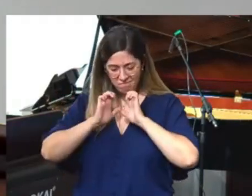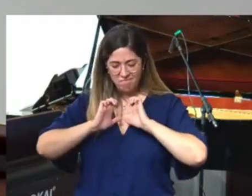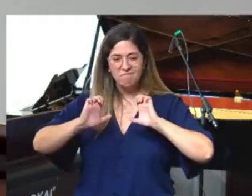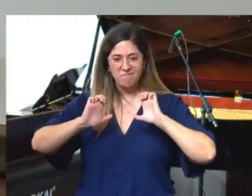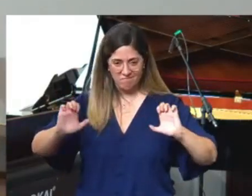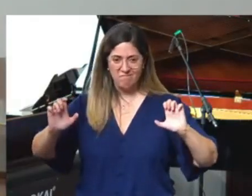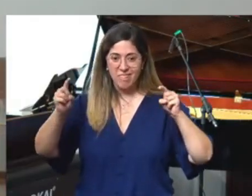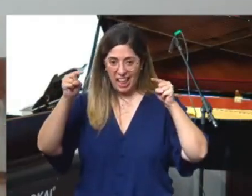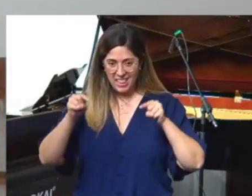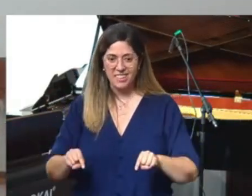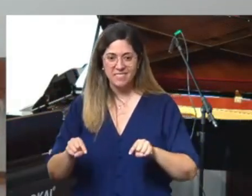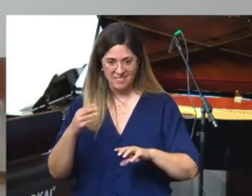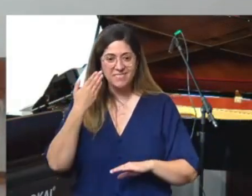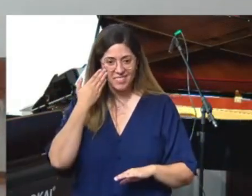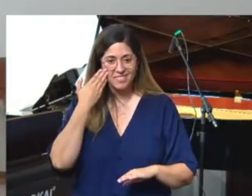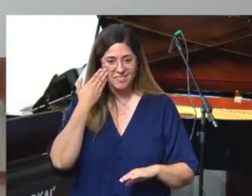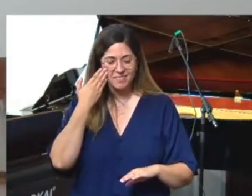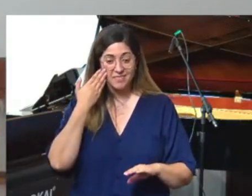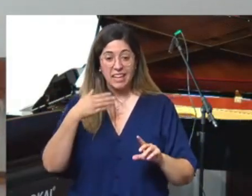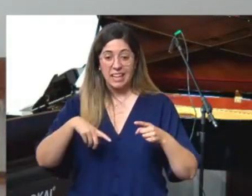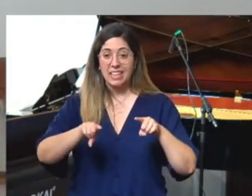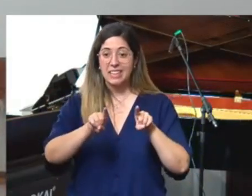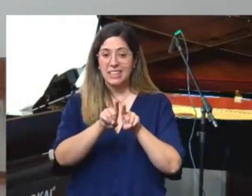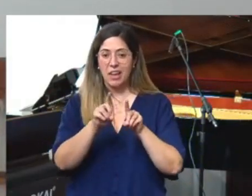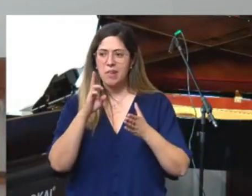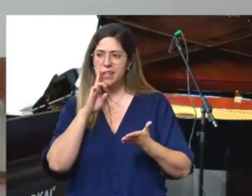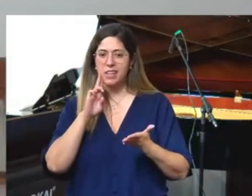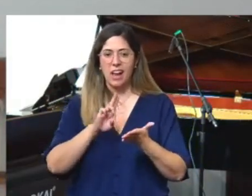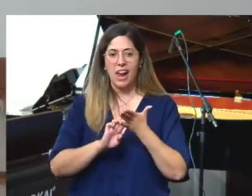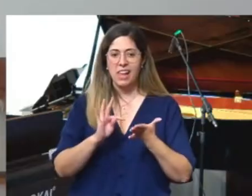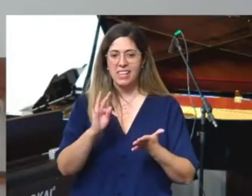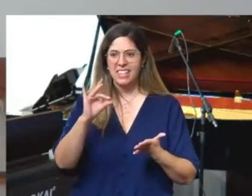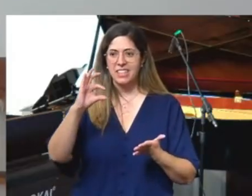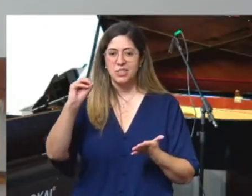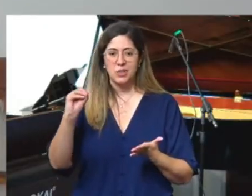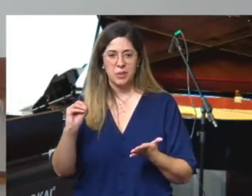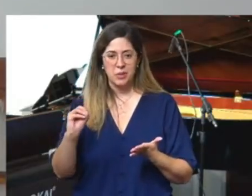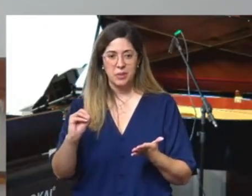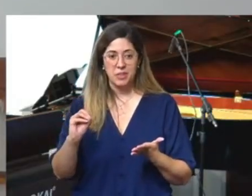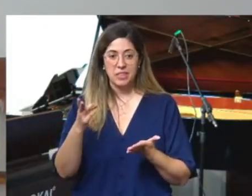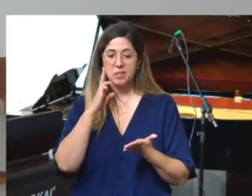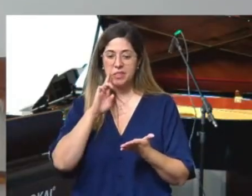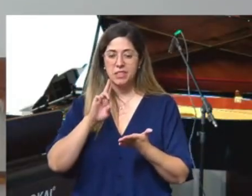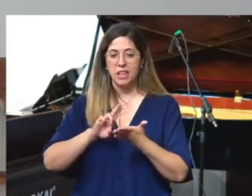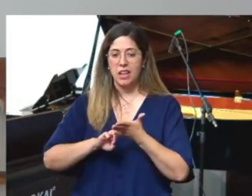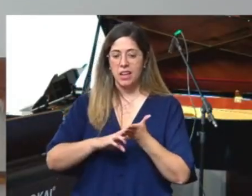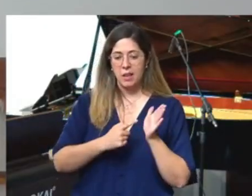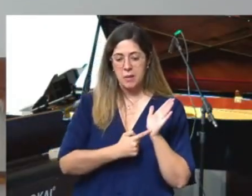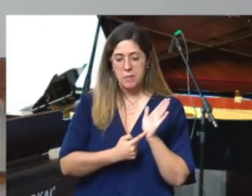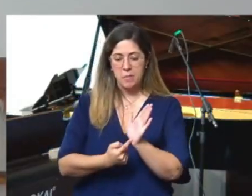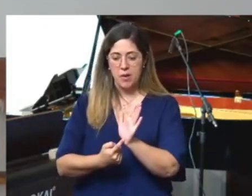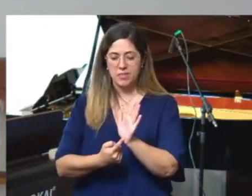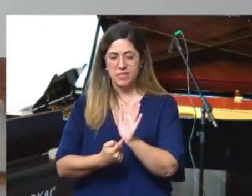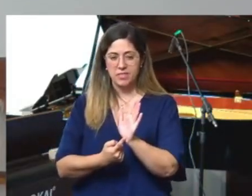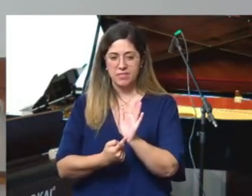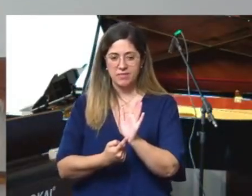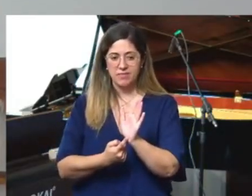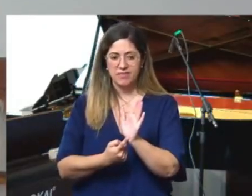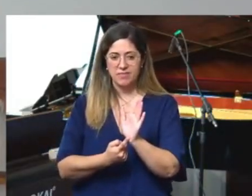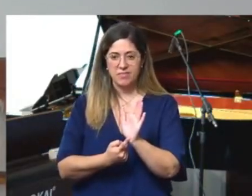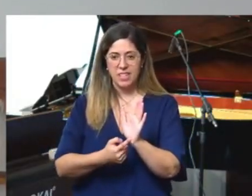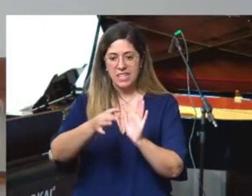cristã. É por isso que a carta de Paulo a Tito é chamada de carta civilizadora da